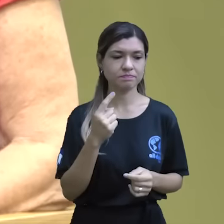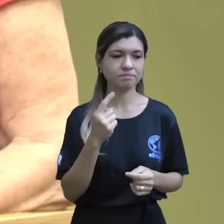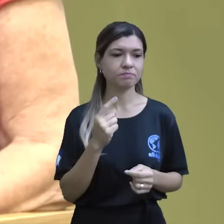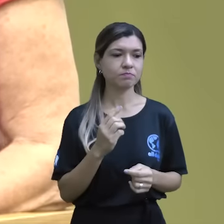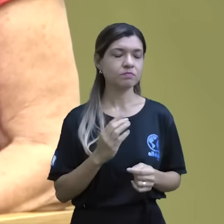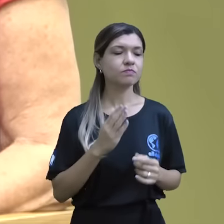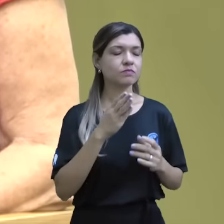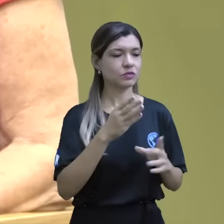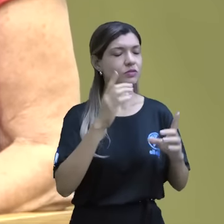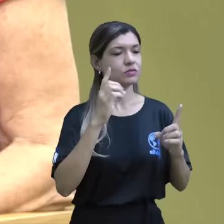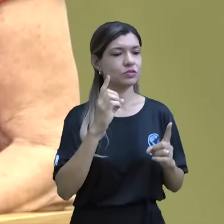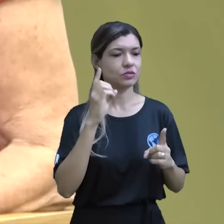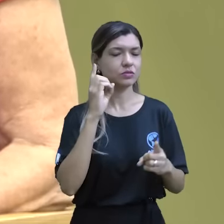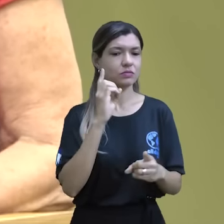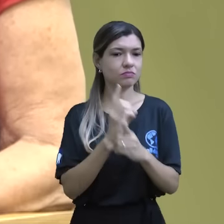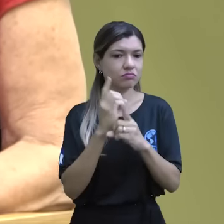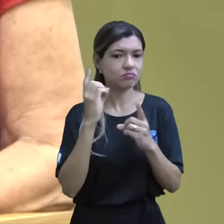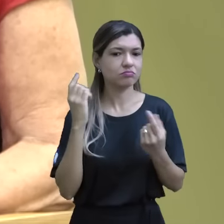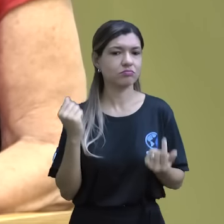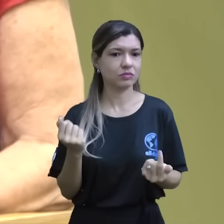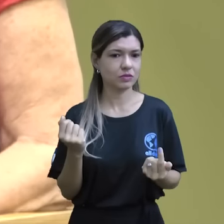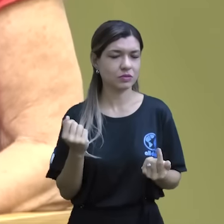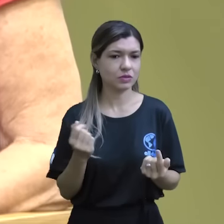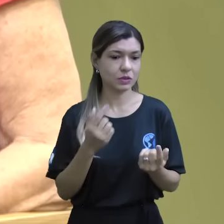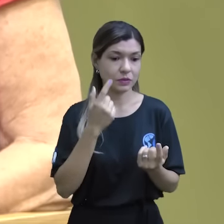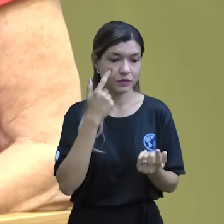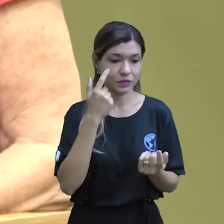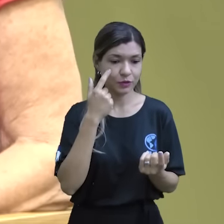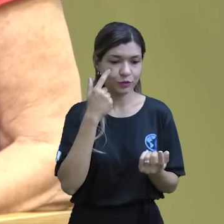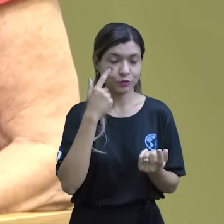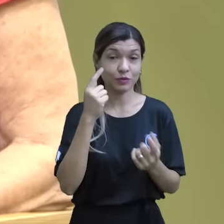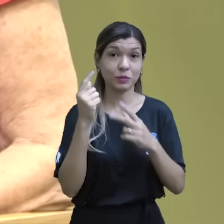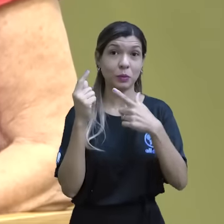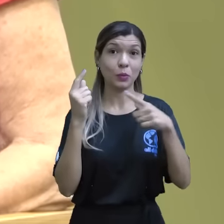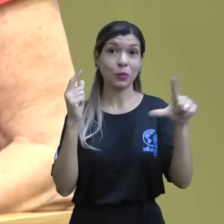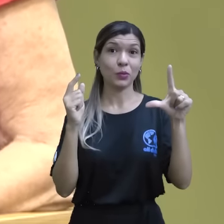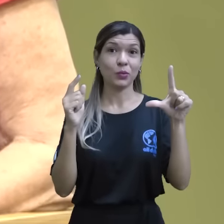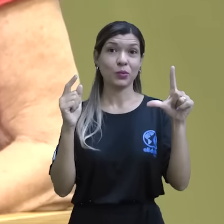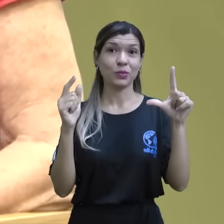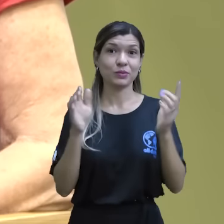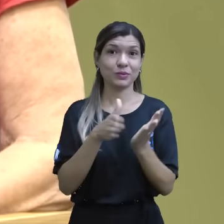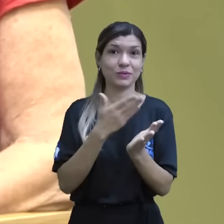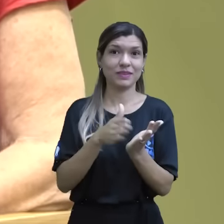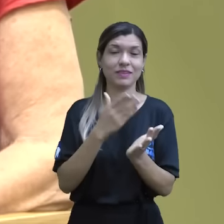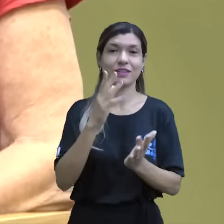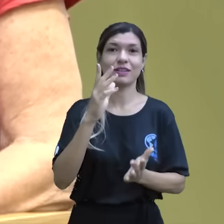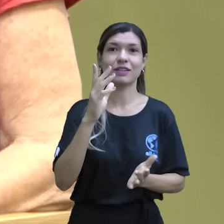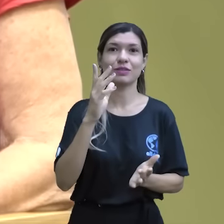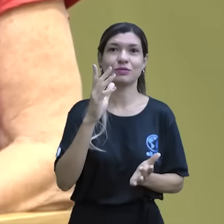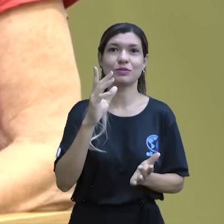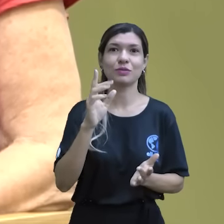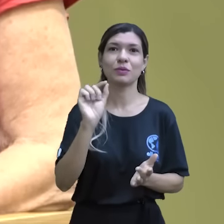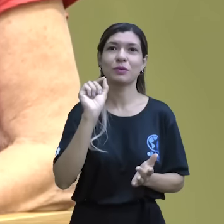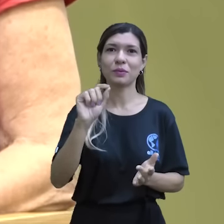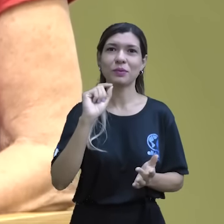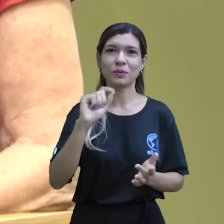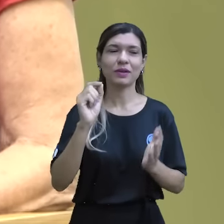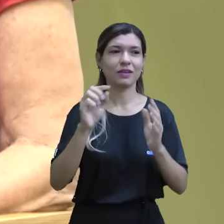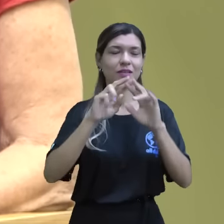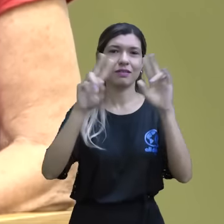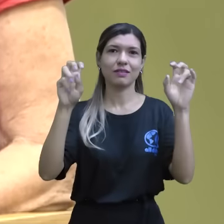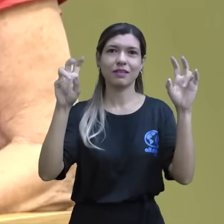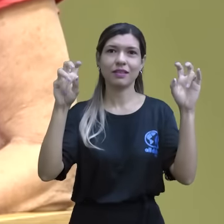mesmo, naquela época, você tinha acesso a isso. E eu, então, fui ler o Diário do Hospício